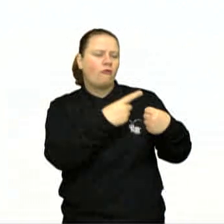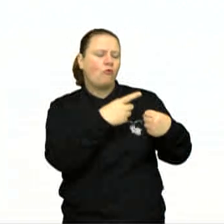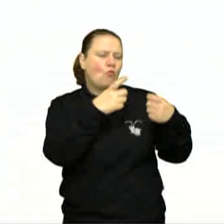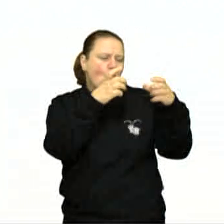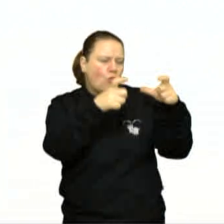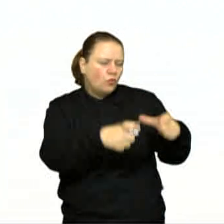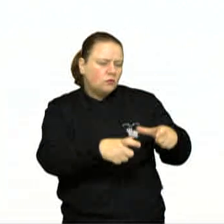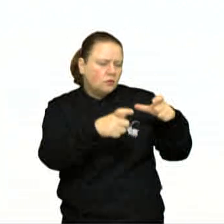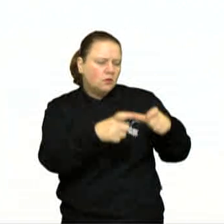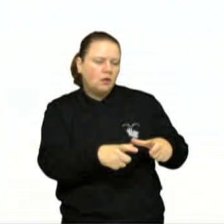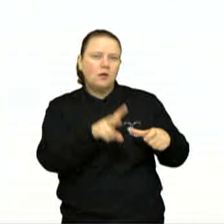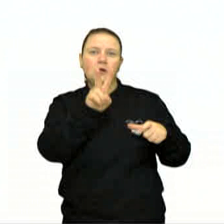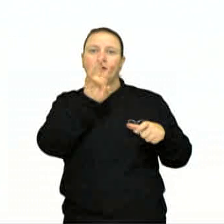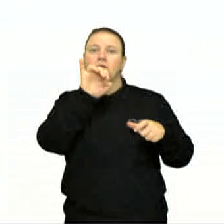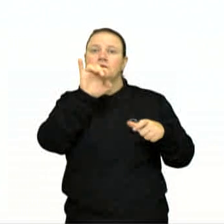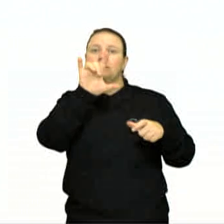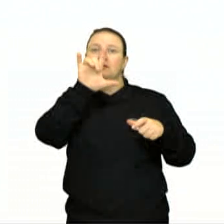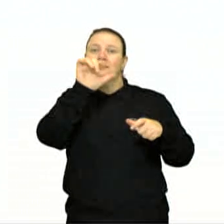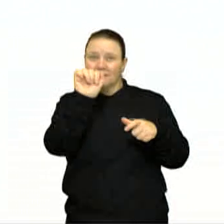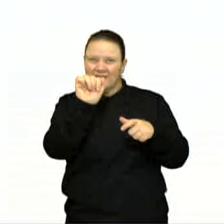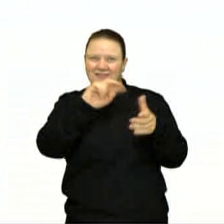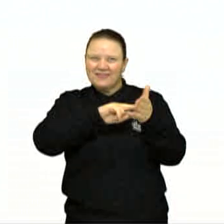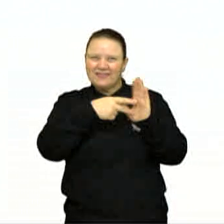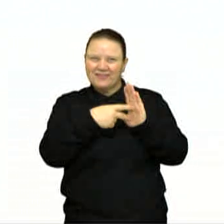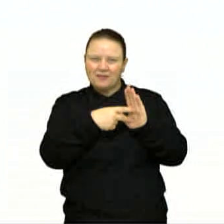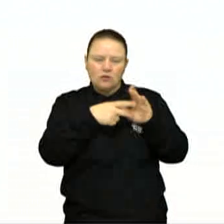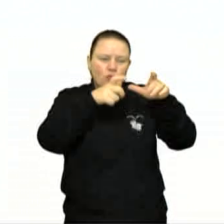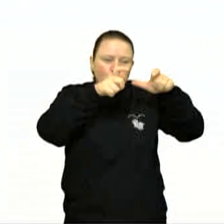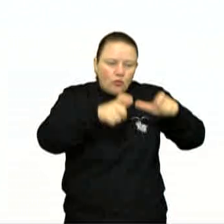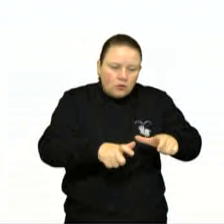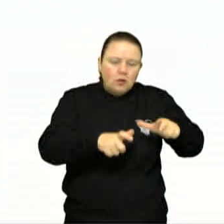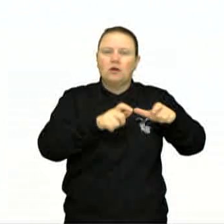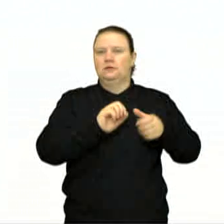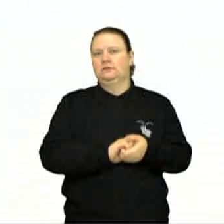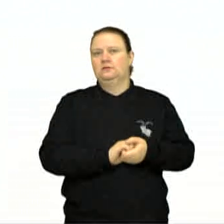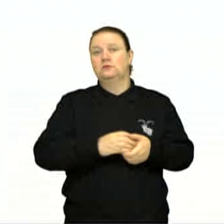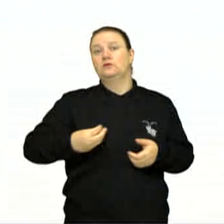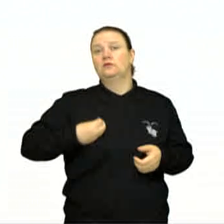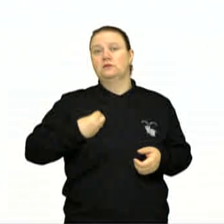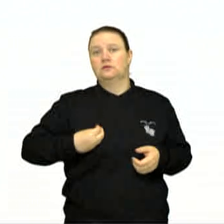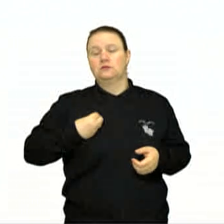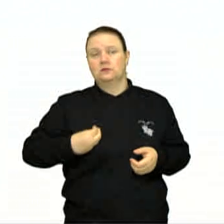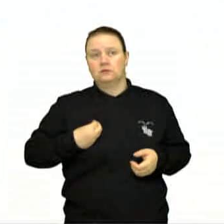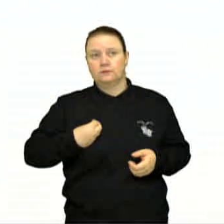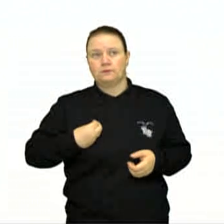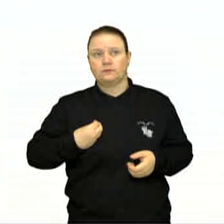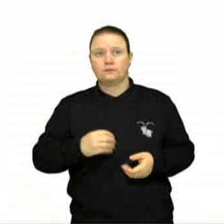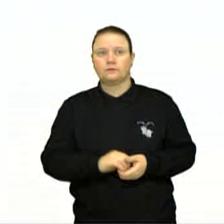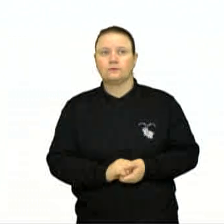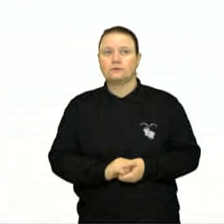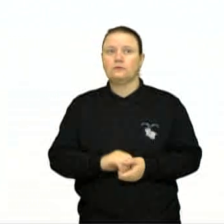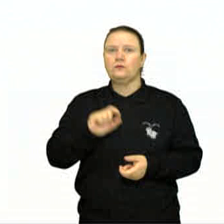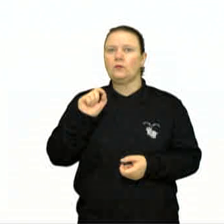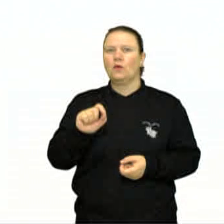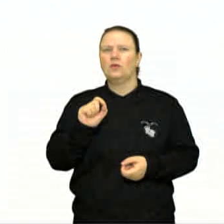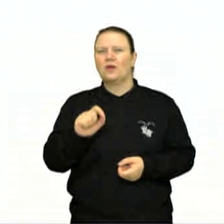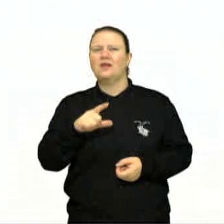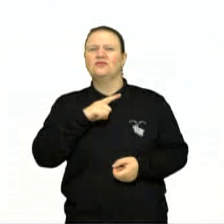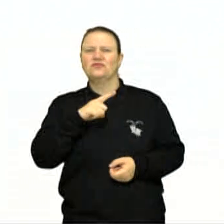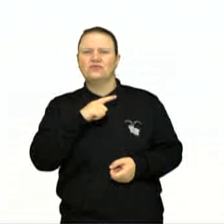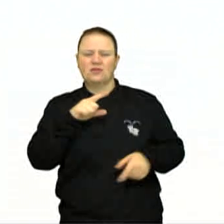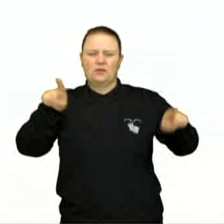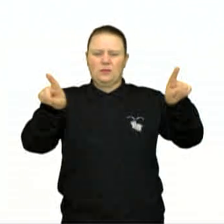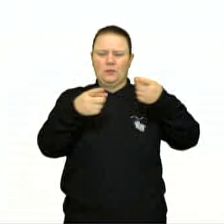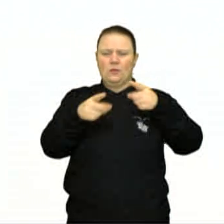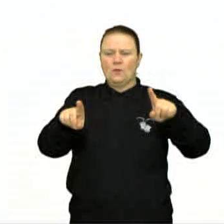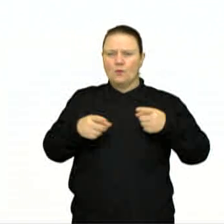em espanhol. Era parte da cultura popular da Espanha e de Portugal. Era considerada, lembra que a professora falou, profana, inadequada para a